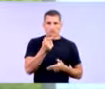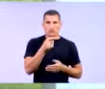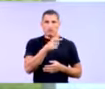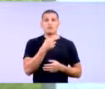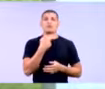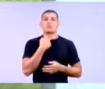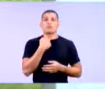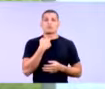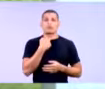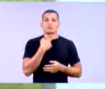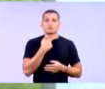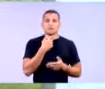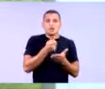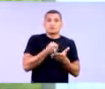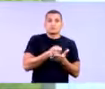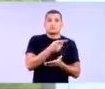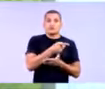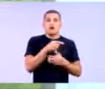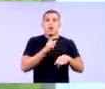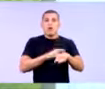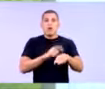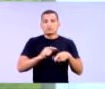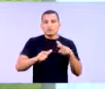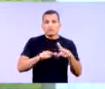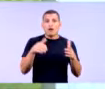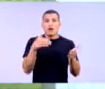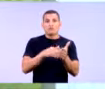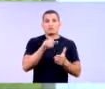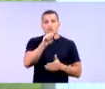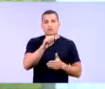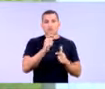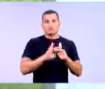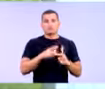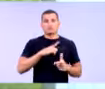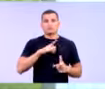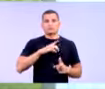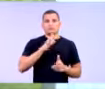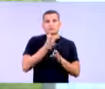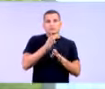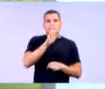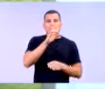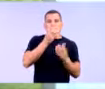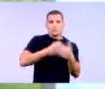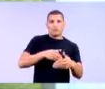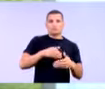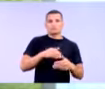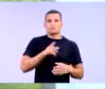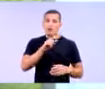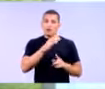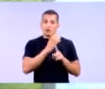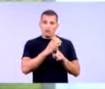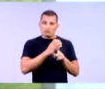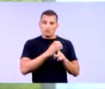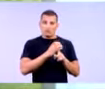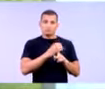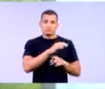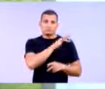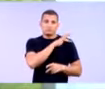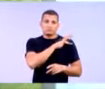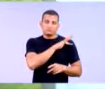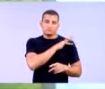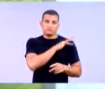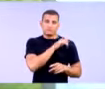te exigir que você fique até às 8 horas, sendo que você tem prova naquele dia. Para isso que serve o calendário acadêmico, para que a empresa